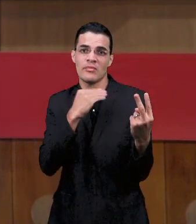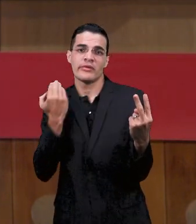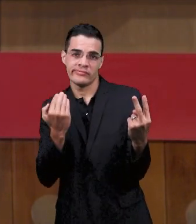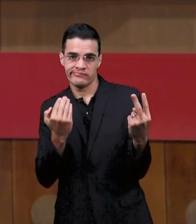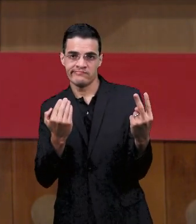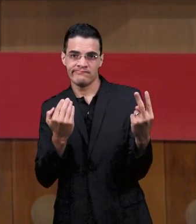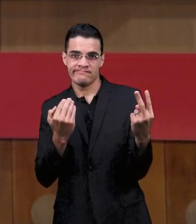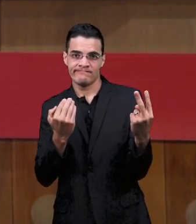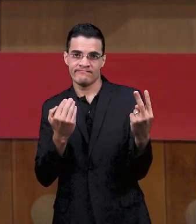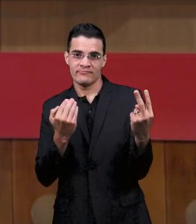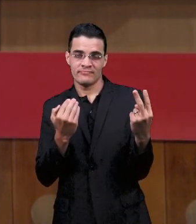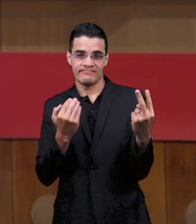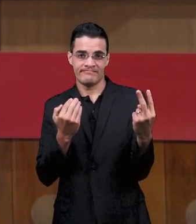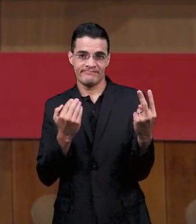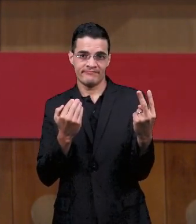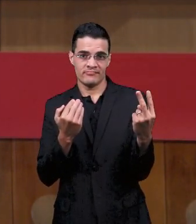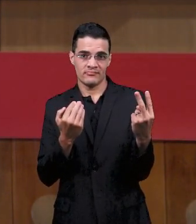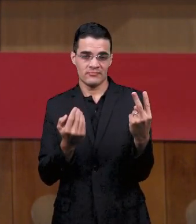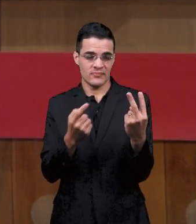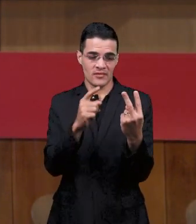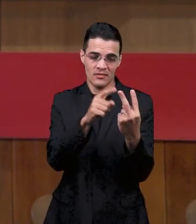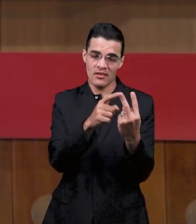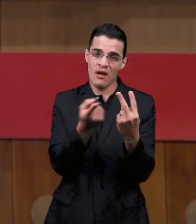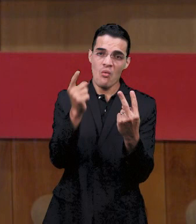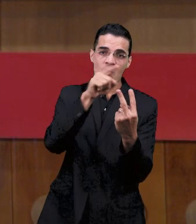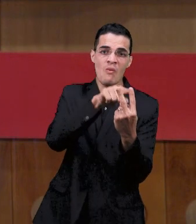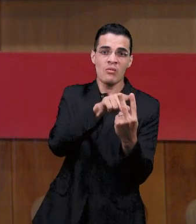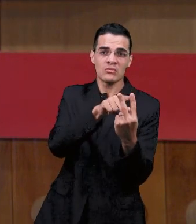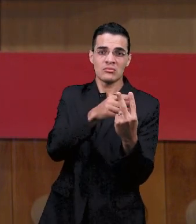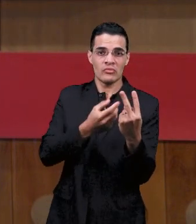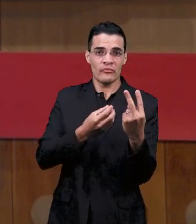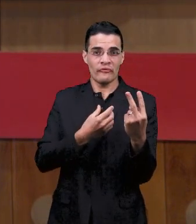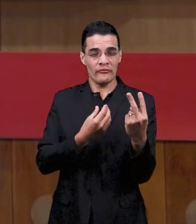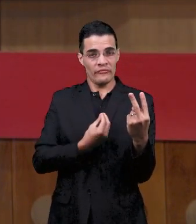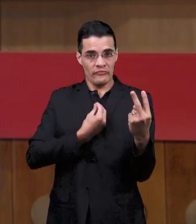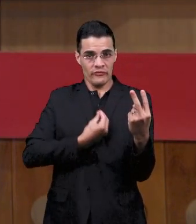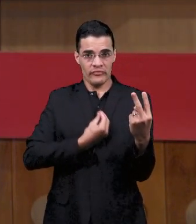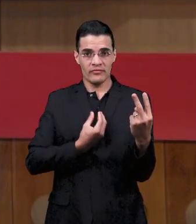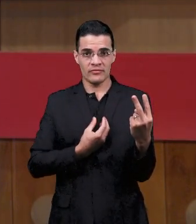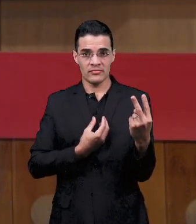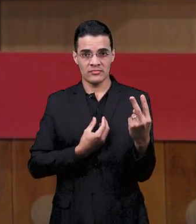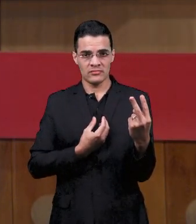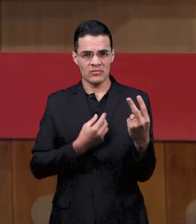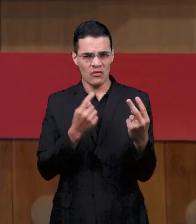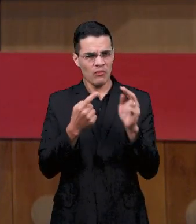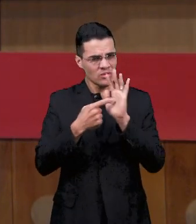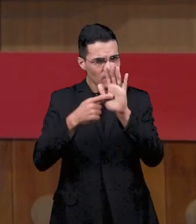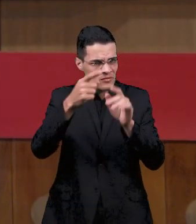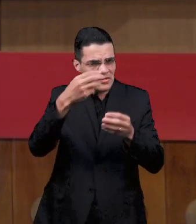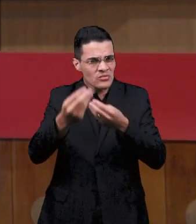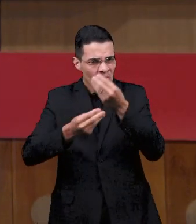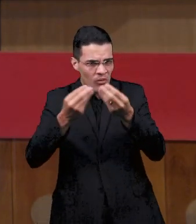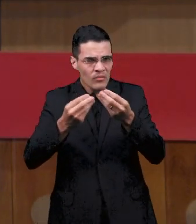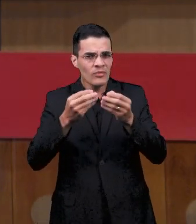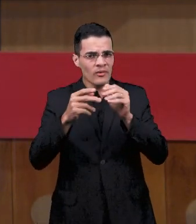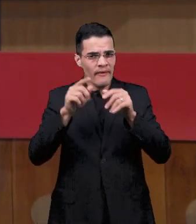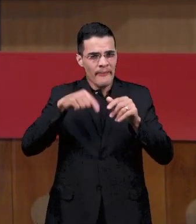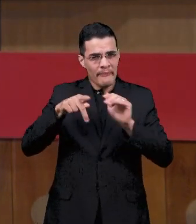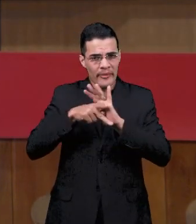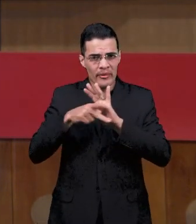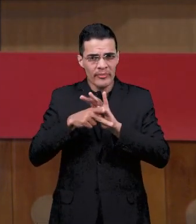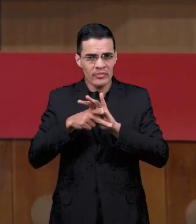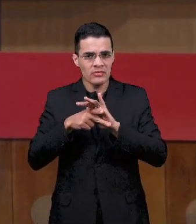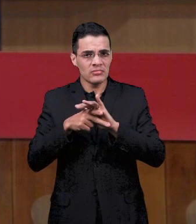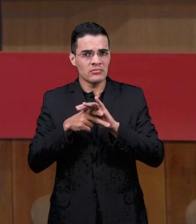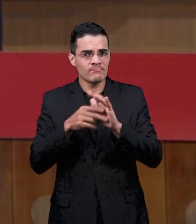Nós vamos ver aqui um princípio bíblico dentro desse texto. Depois nós vamos explicar. Quem